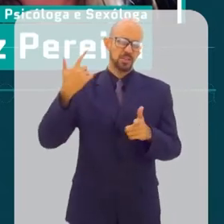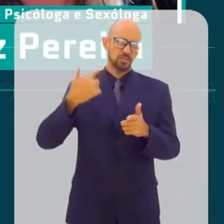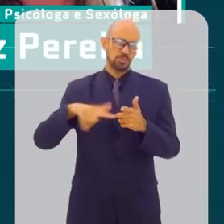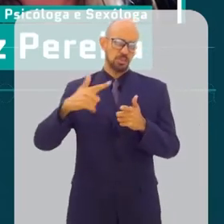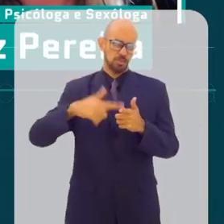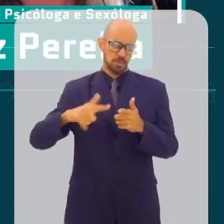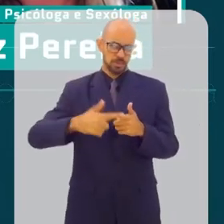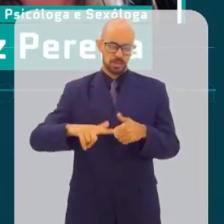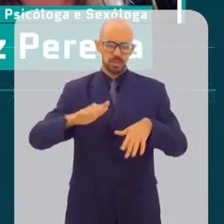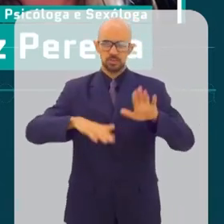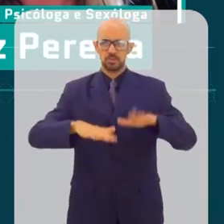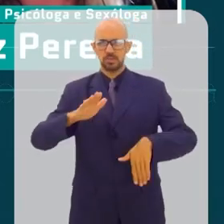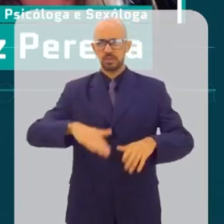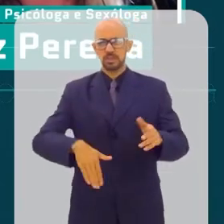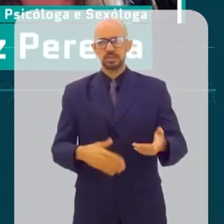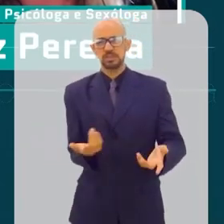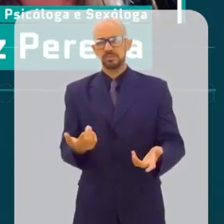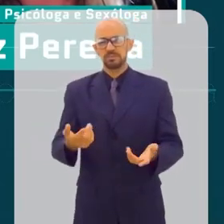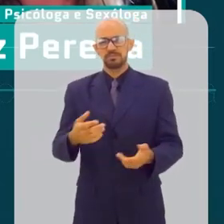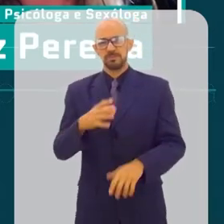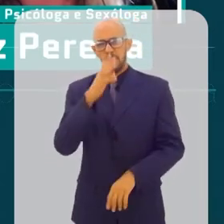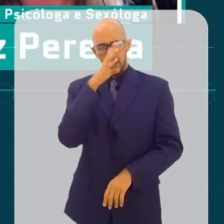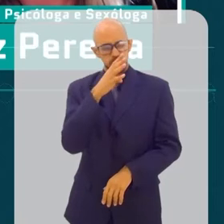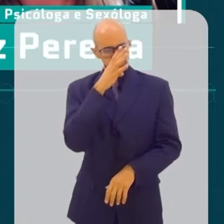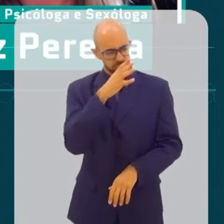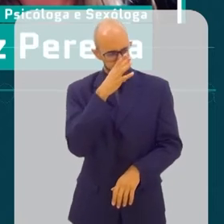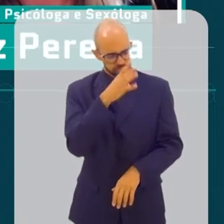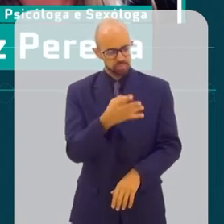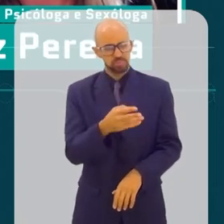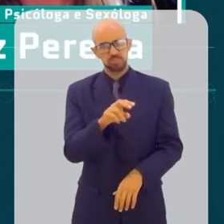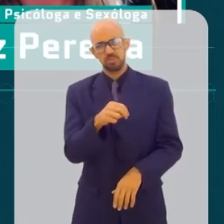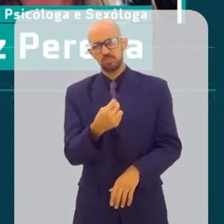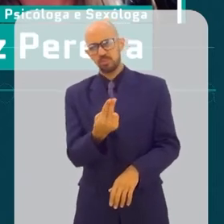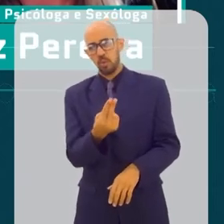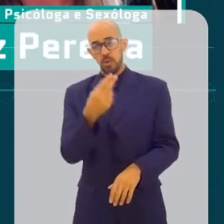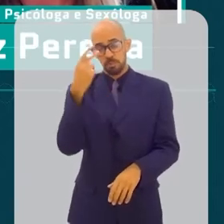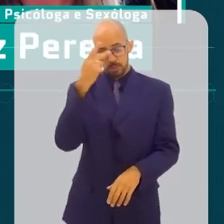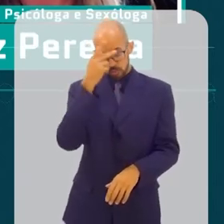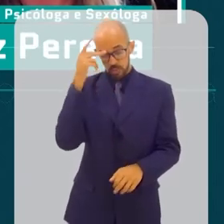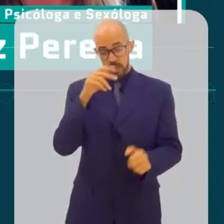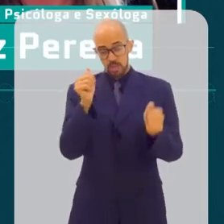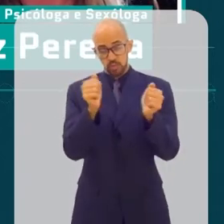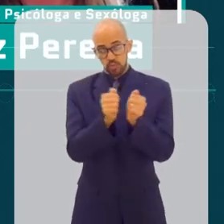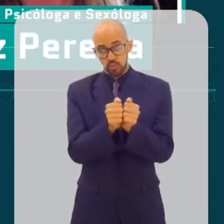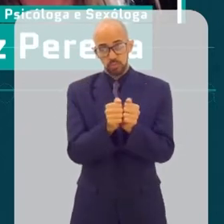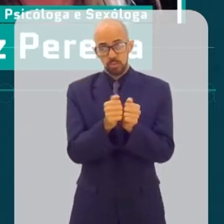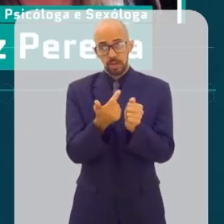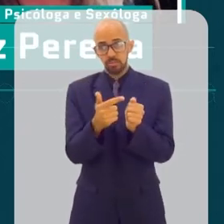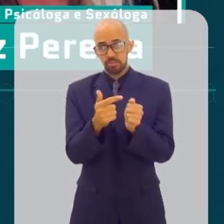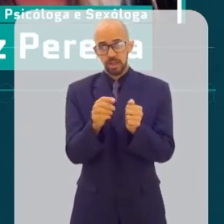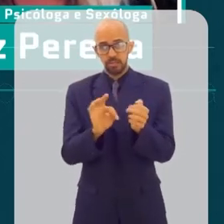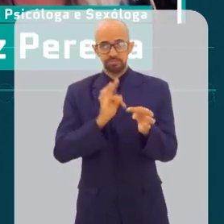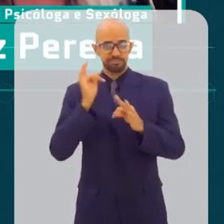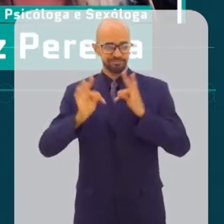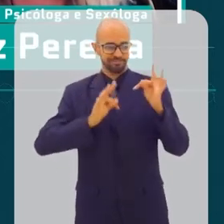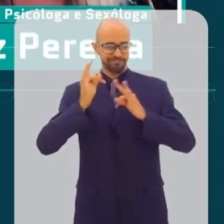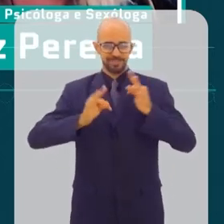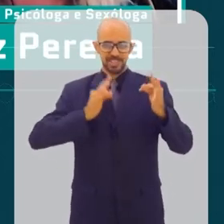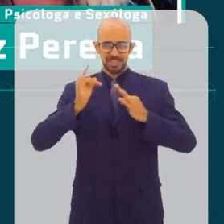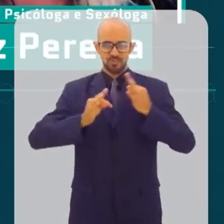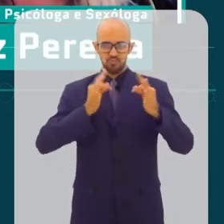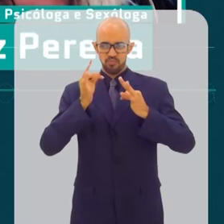diversos aspectos, né? Às vezes é um relacionamento tóxico, abusivo, e essa pessoa que está nesse relacionamento, ela não tem